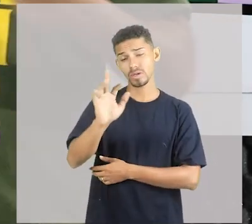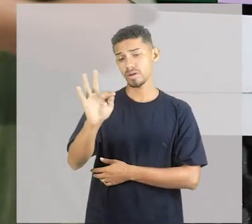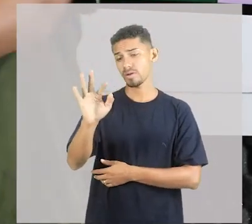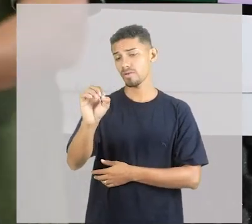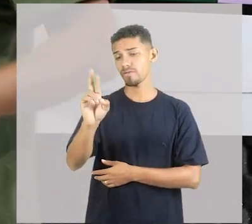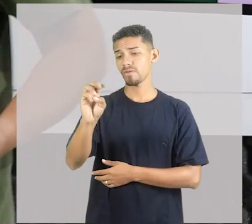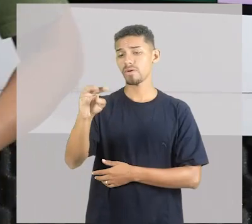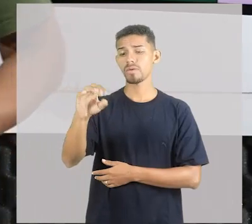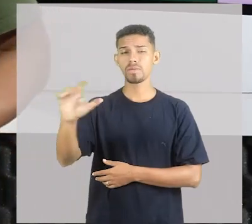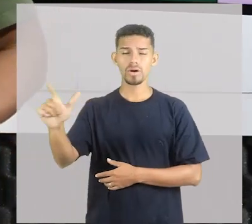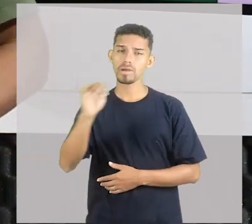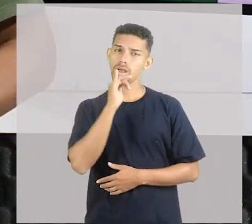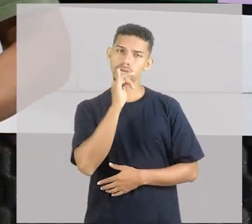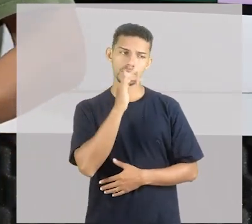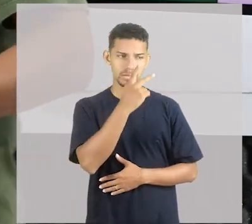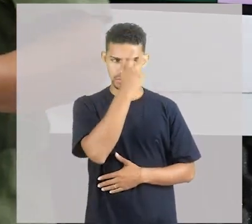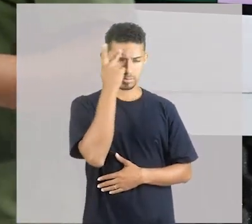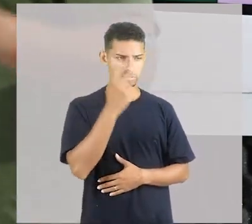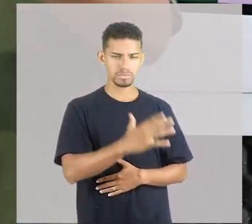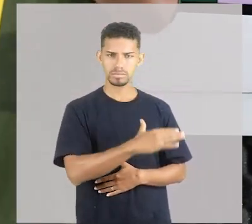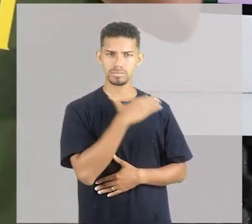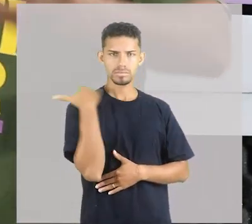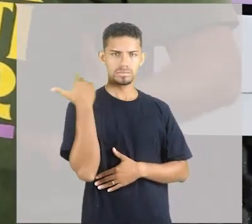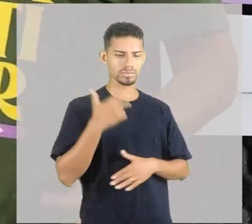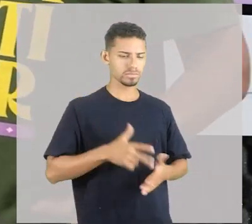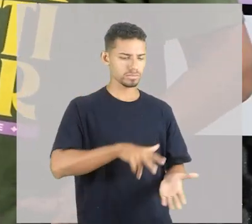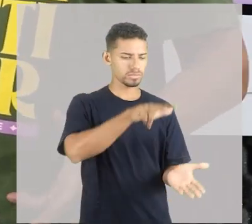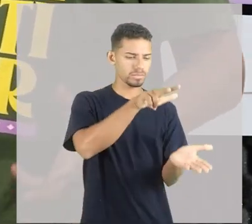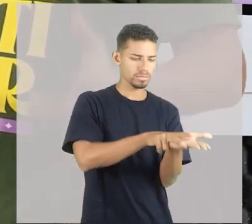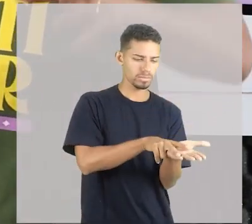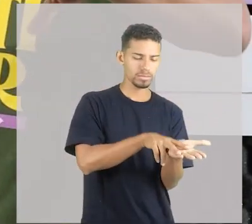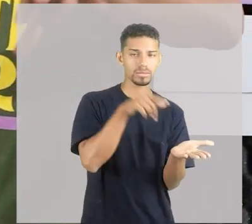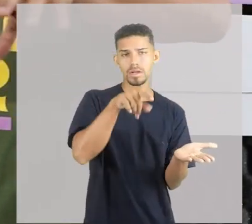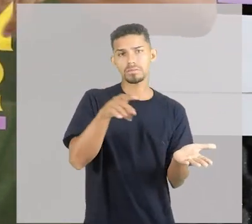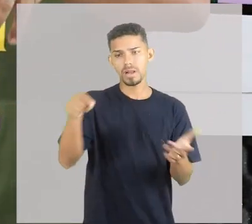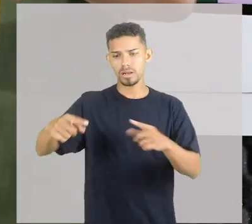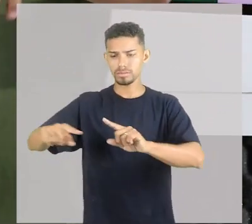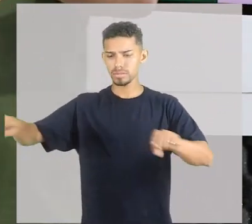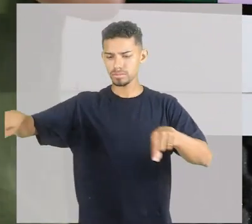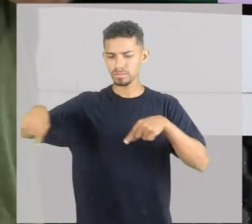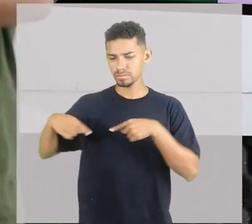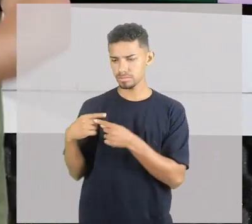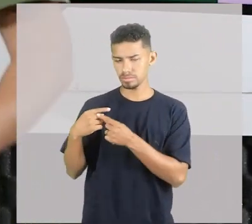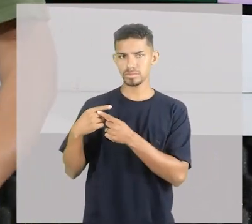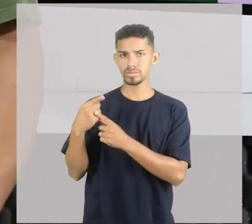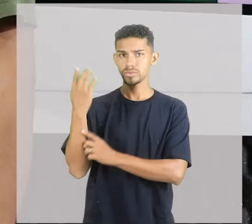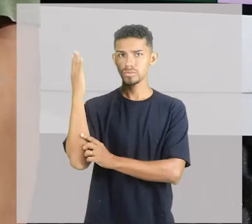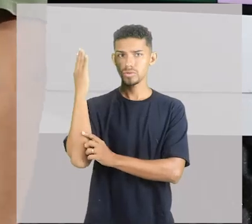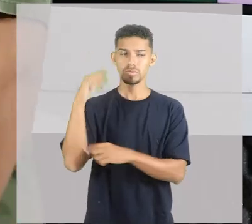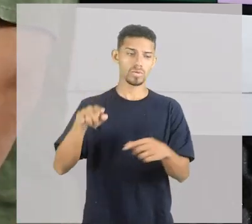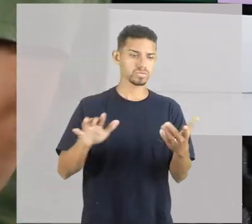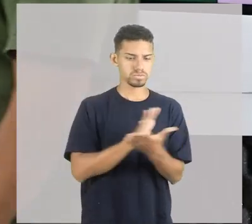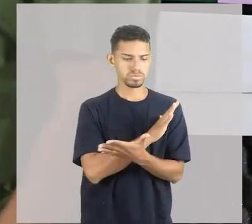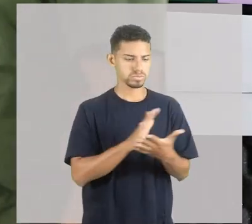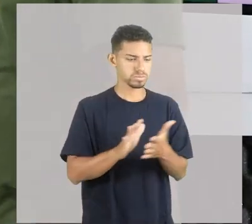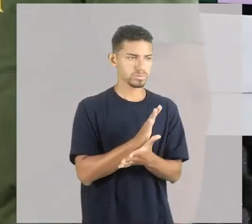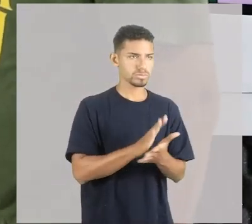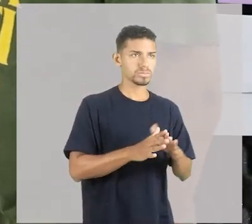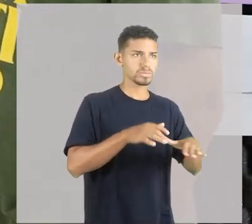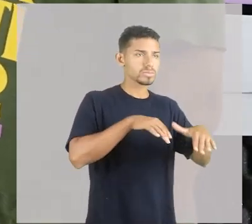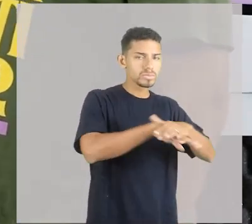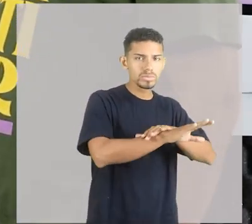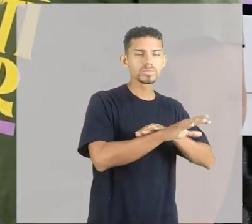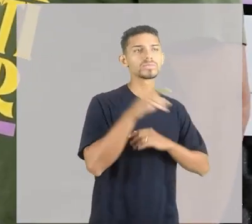gente quer conservar cadáver, por exemplo. Então pode ser que no teu laboratório aí de biologia você tenha algumas espécies conservadas em formol. Então é uma solução